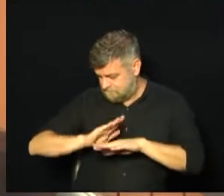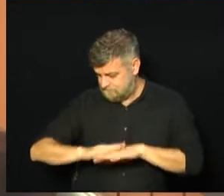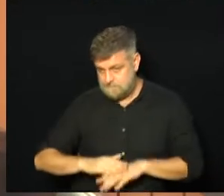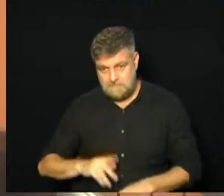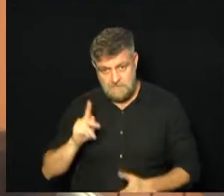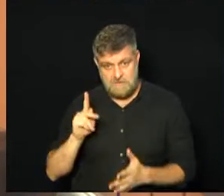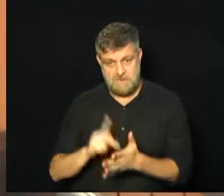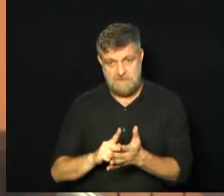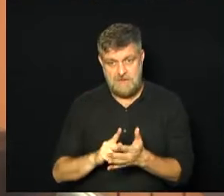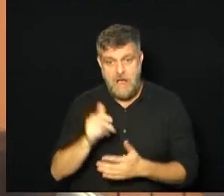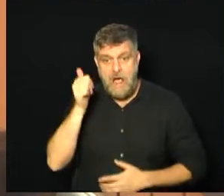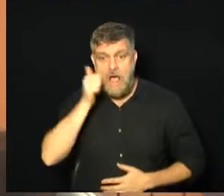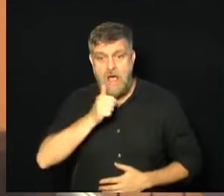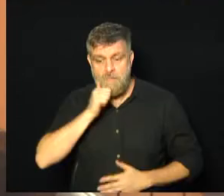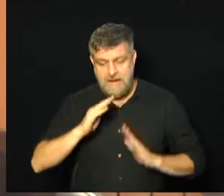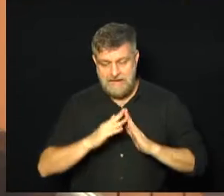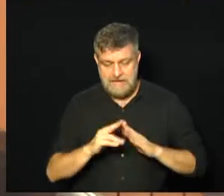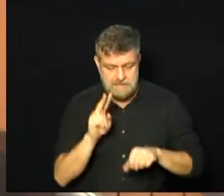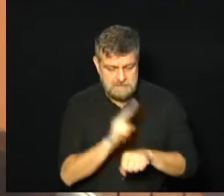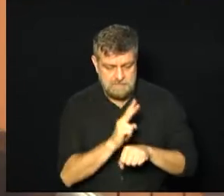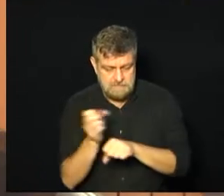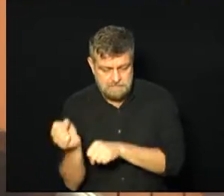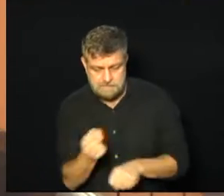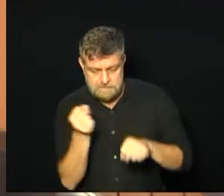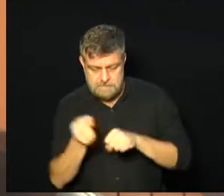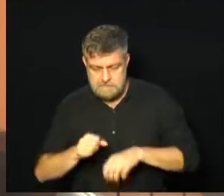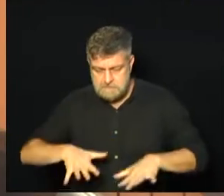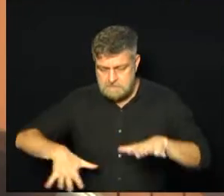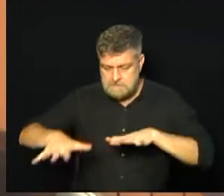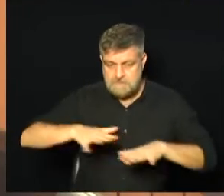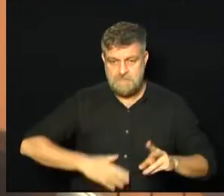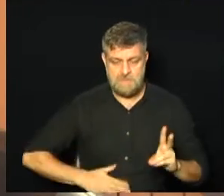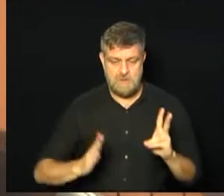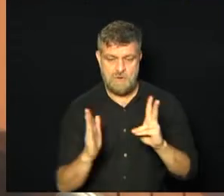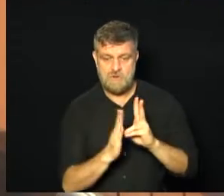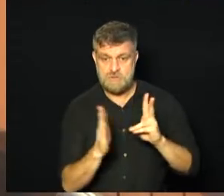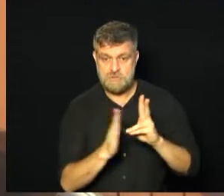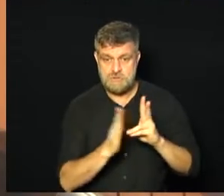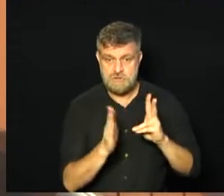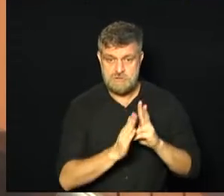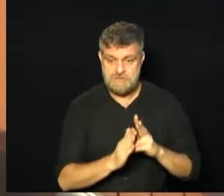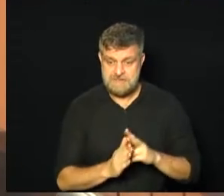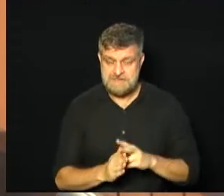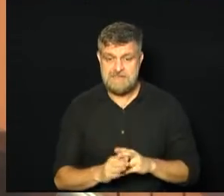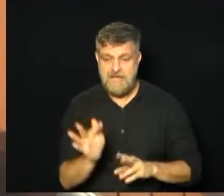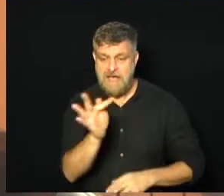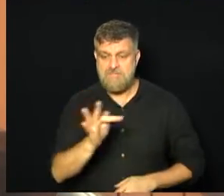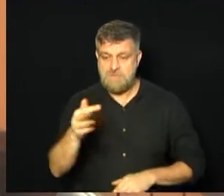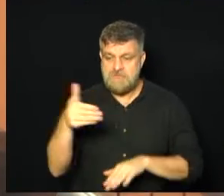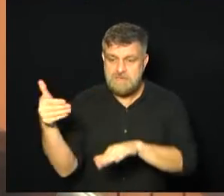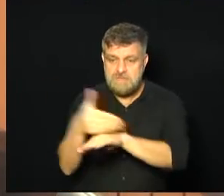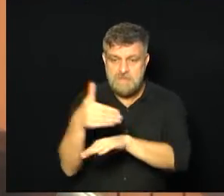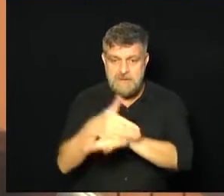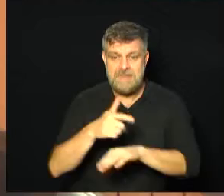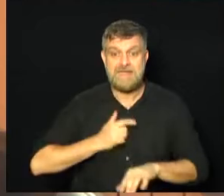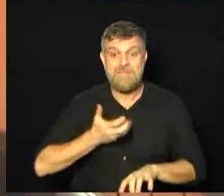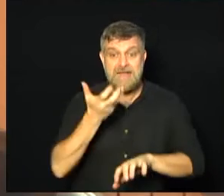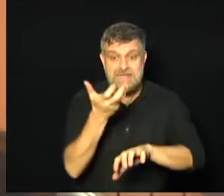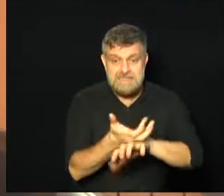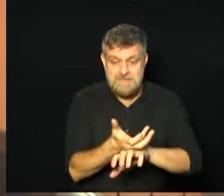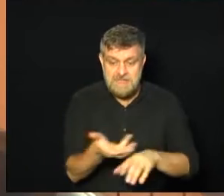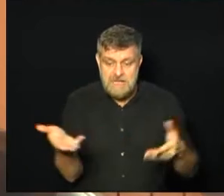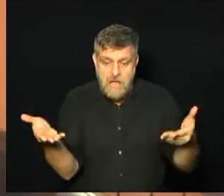as empregadas domésticas, os indígenas e os quilombolas para dentro da universidade. A gente tem uma disciplina, hoje em dia,